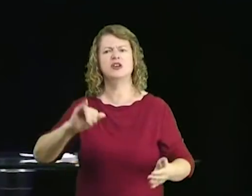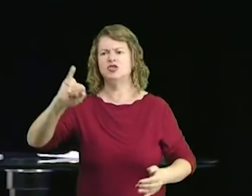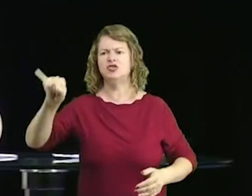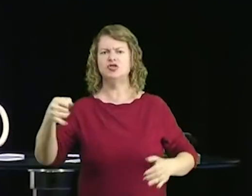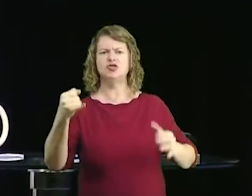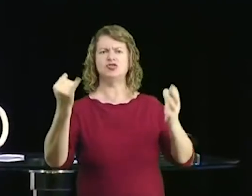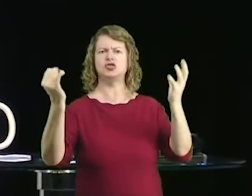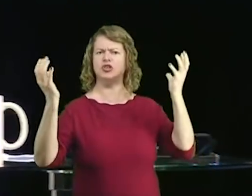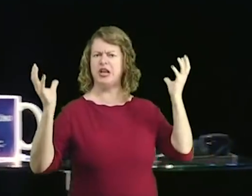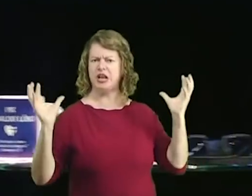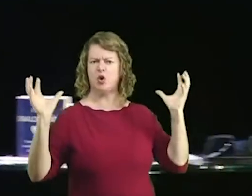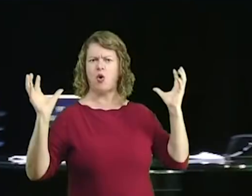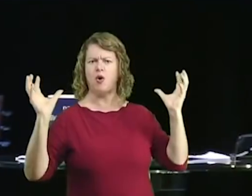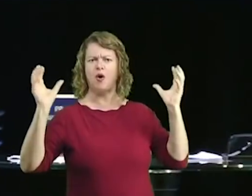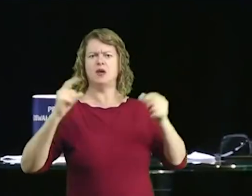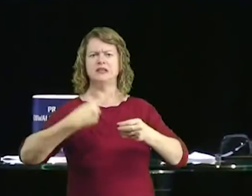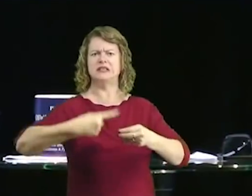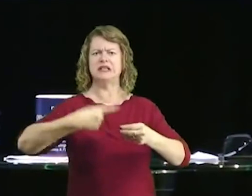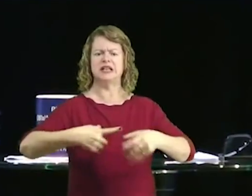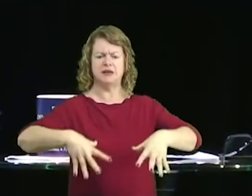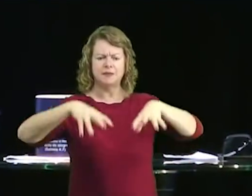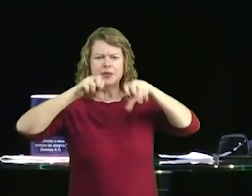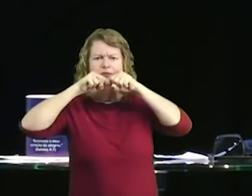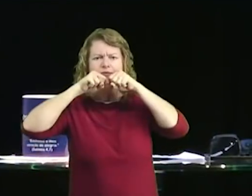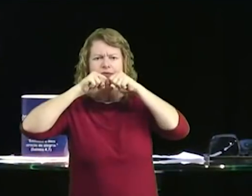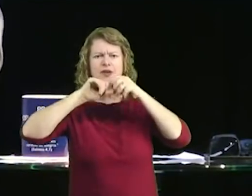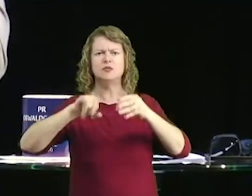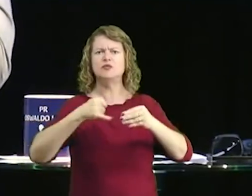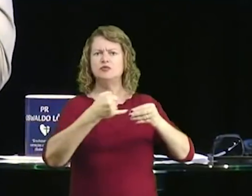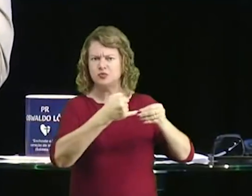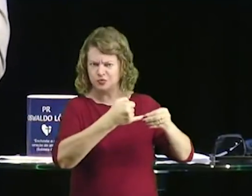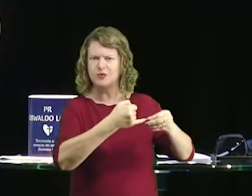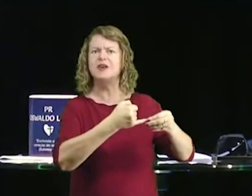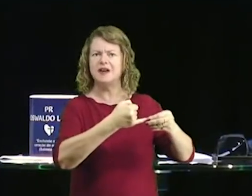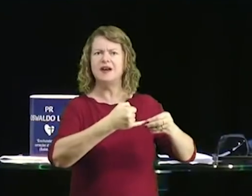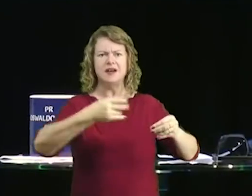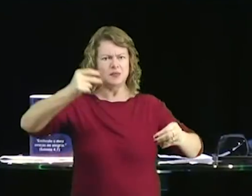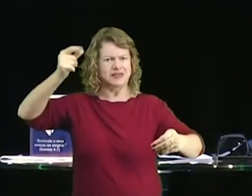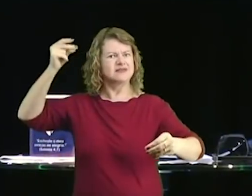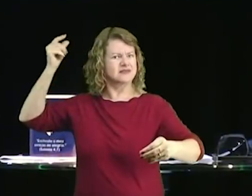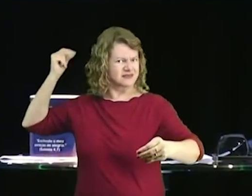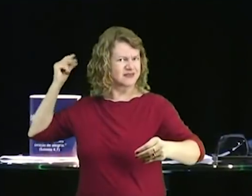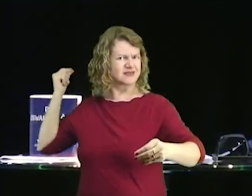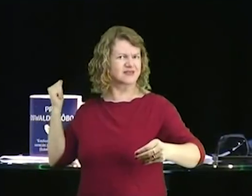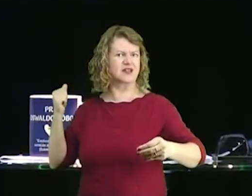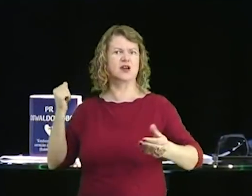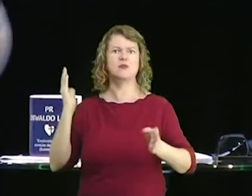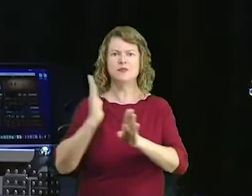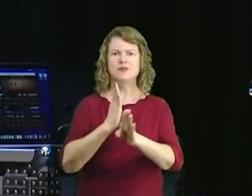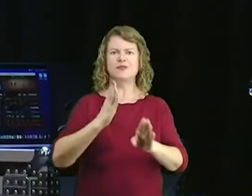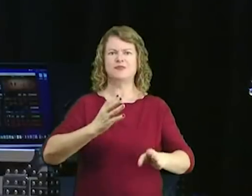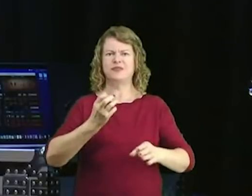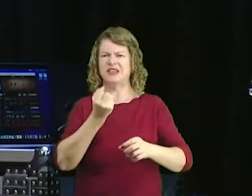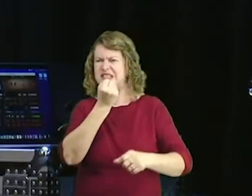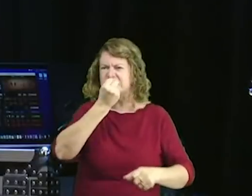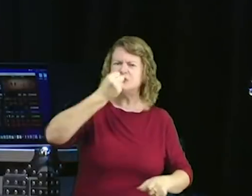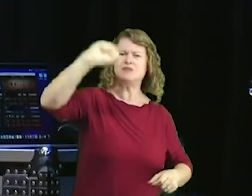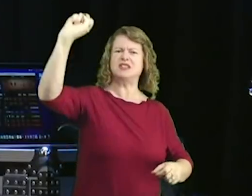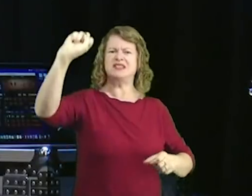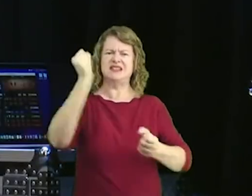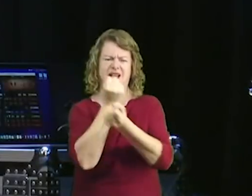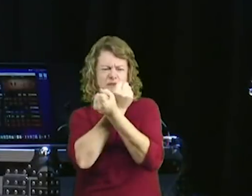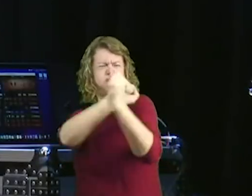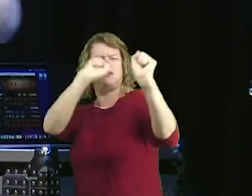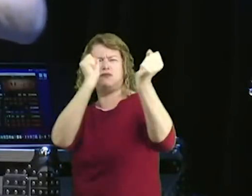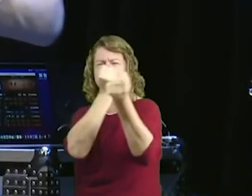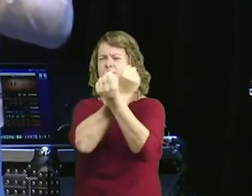cidade amaldiçoada por Josué, por sua desobediência, por sua rebelião, uma